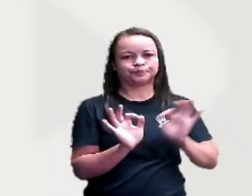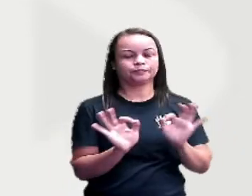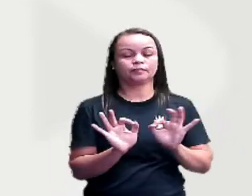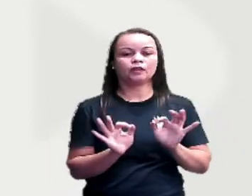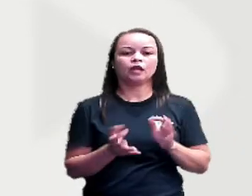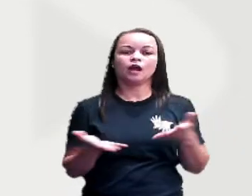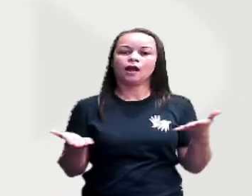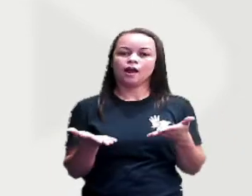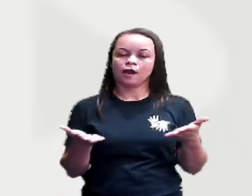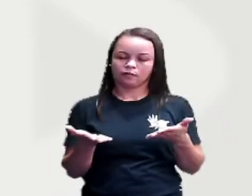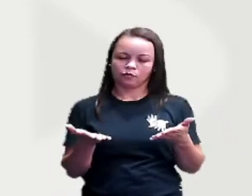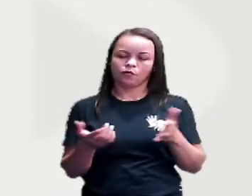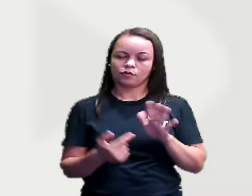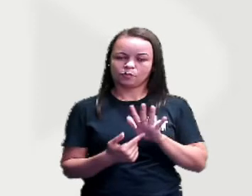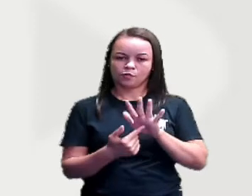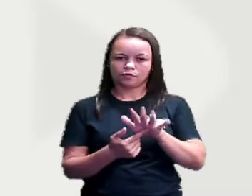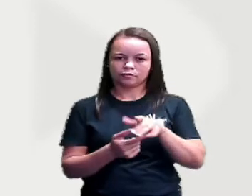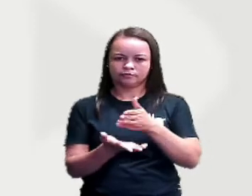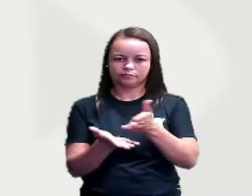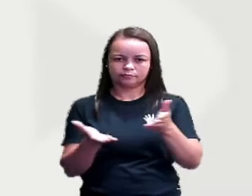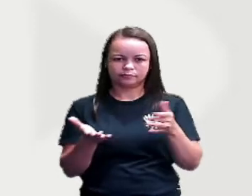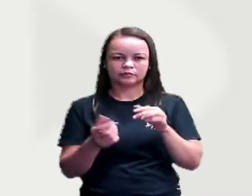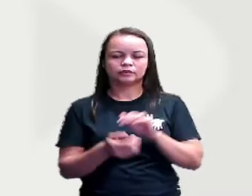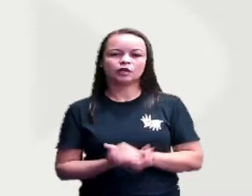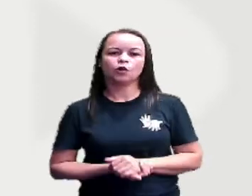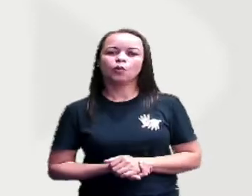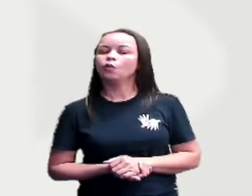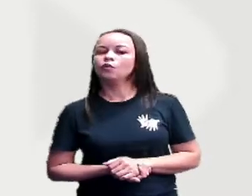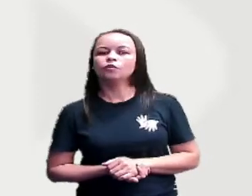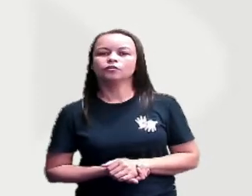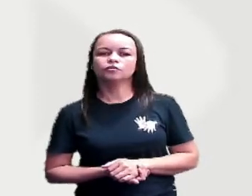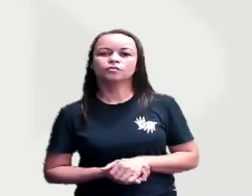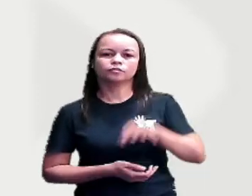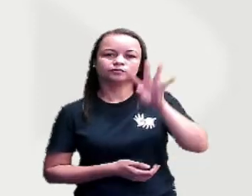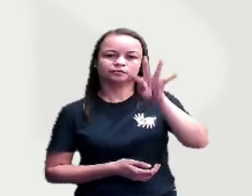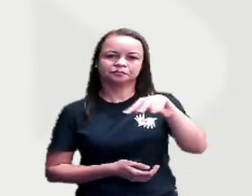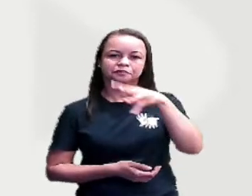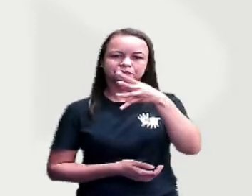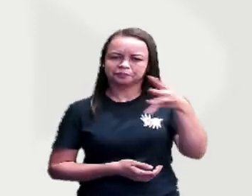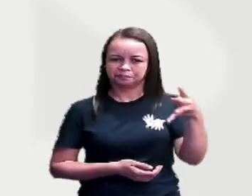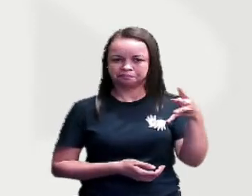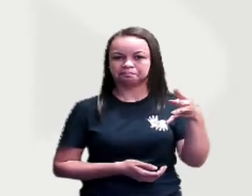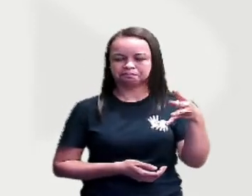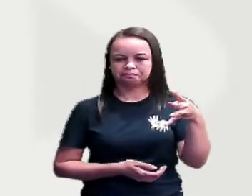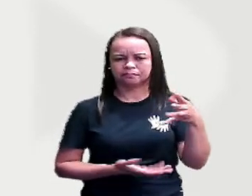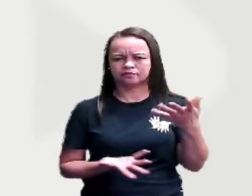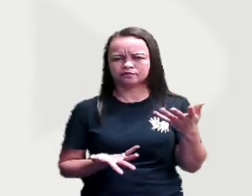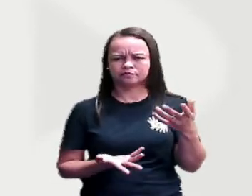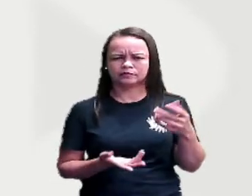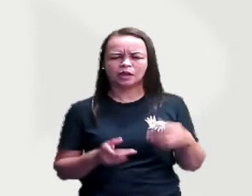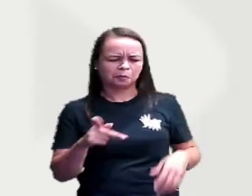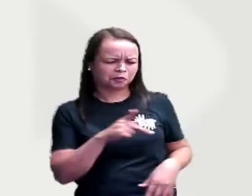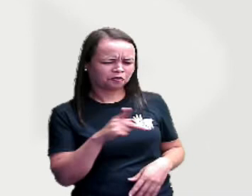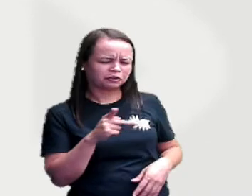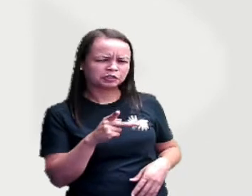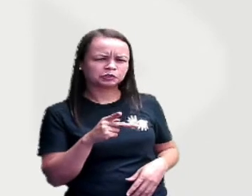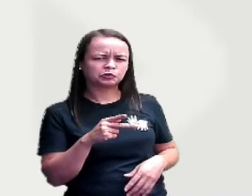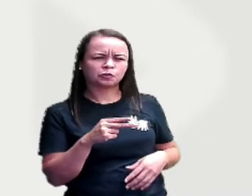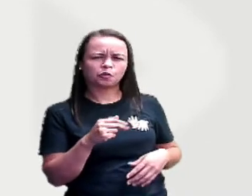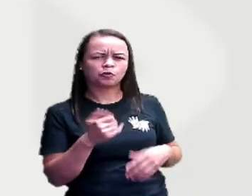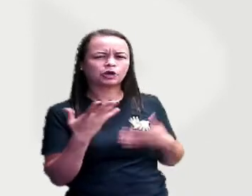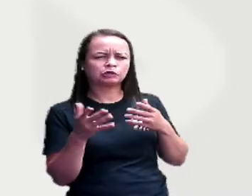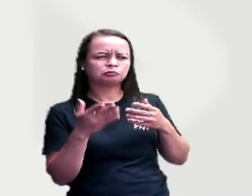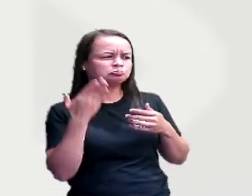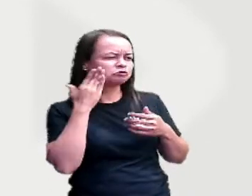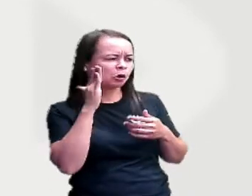Eu trago agora, ó, uma malha quadriculada. Professora, eu nunca ouvi falar no que